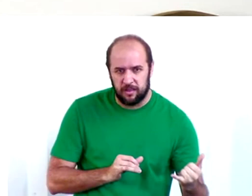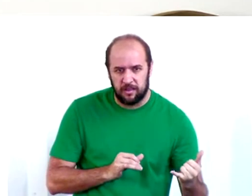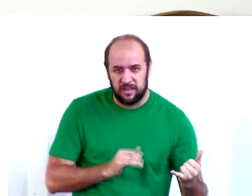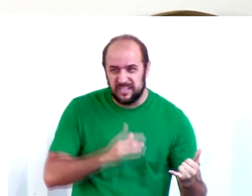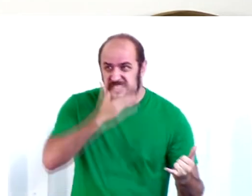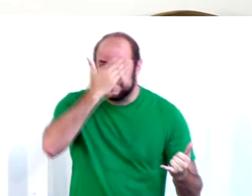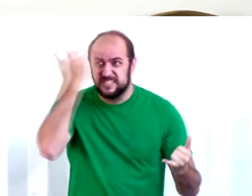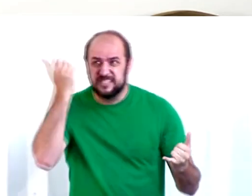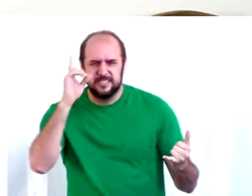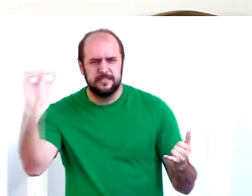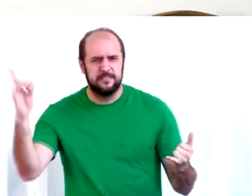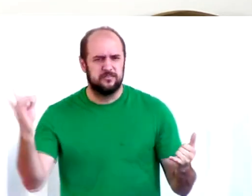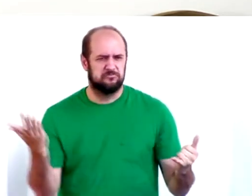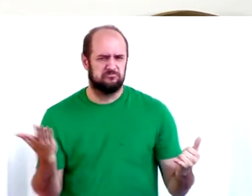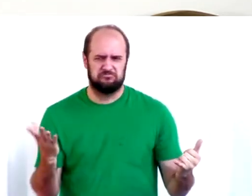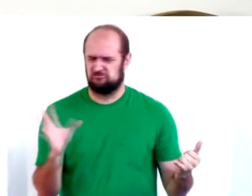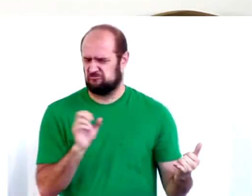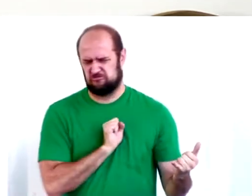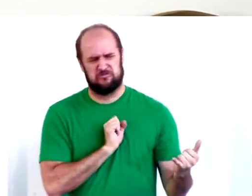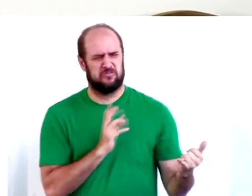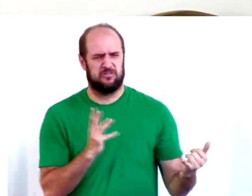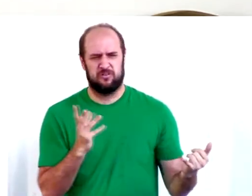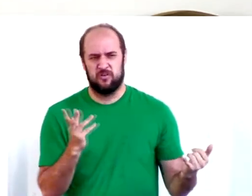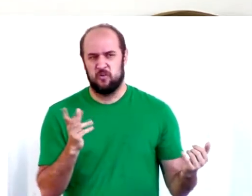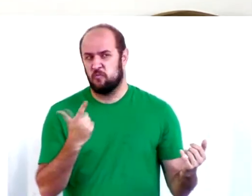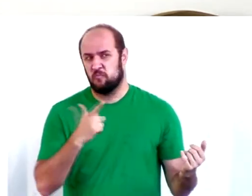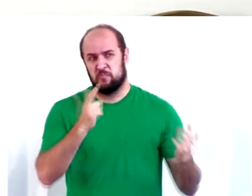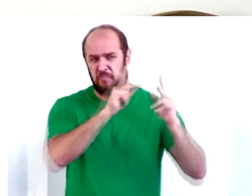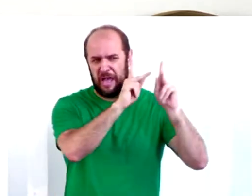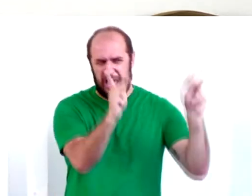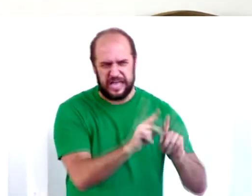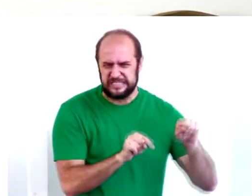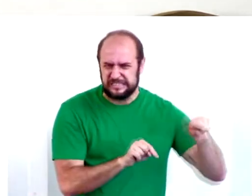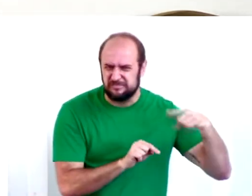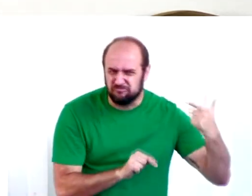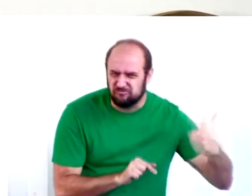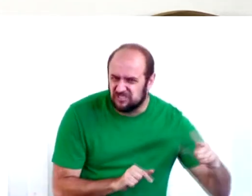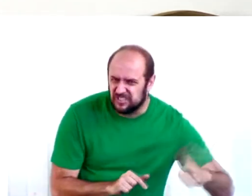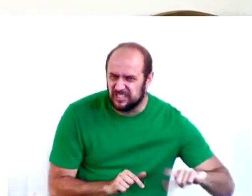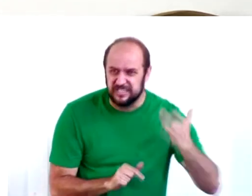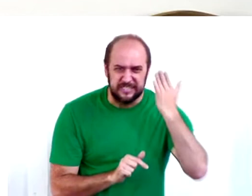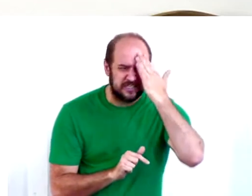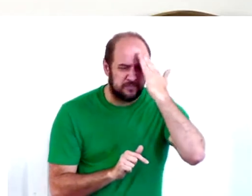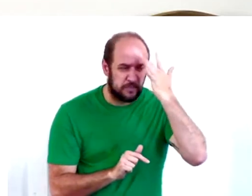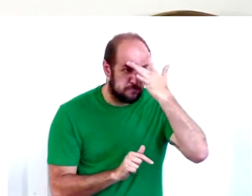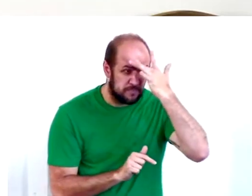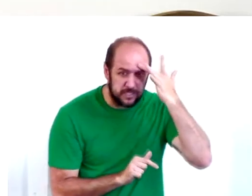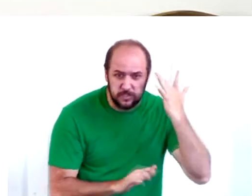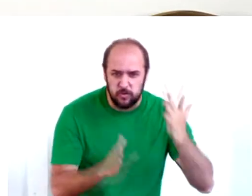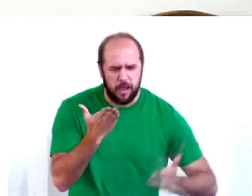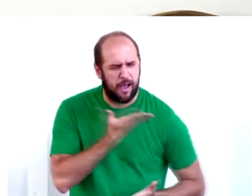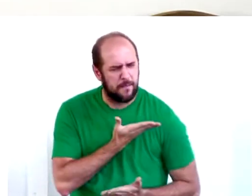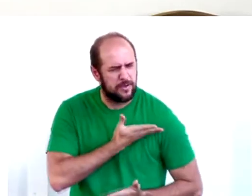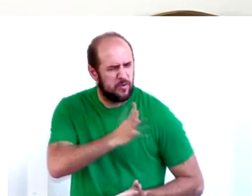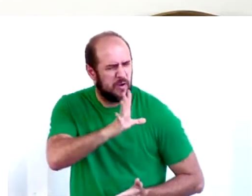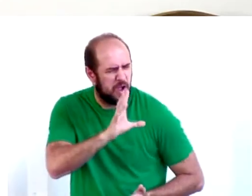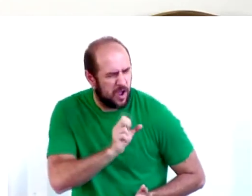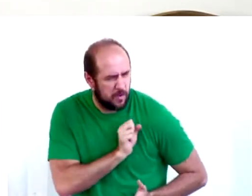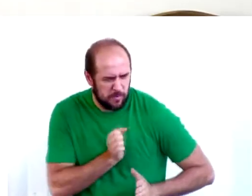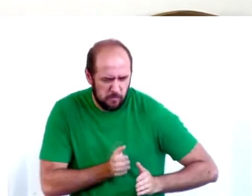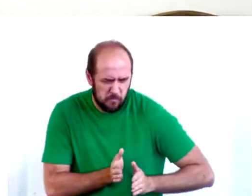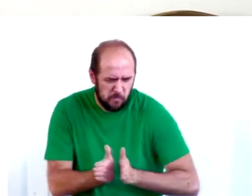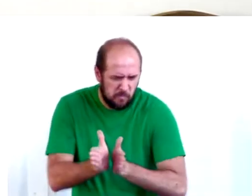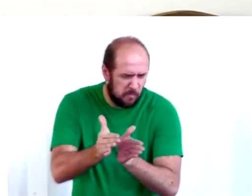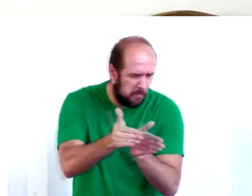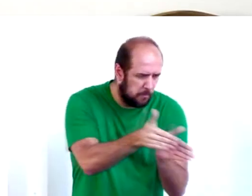do Senhor. Você não vai conseguir dormir em paz, sabendo que aquele que você ama, que aquela que você ama, tomou um caminho rumo